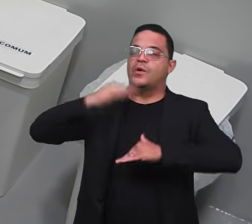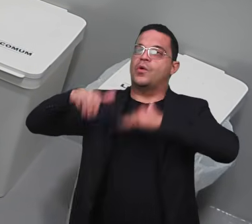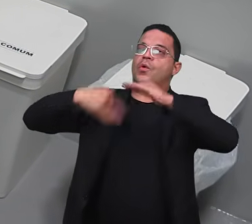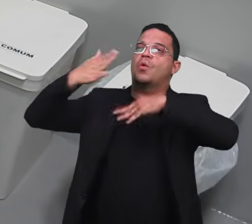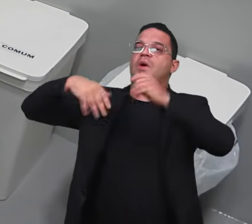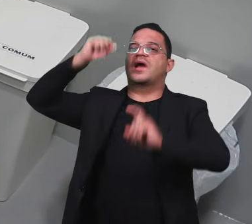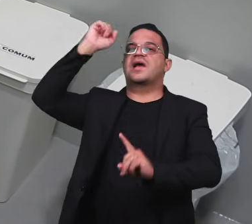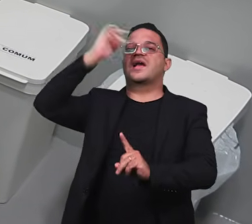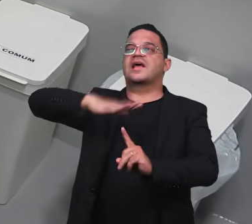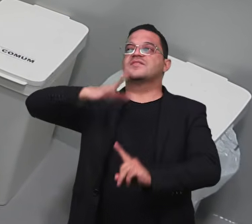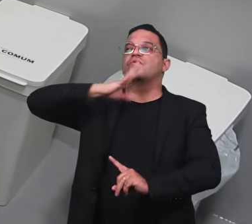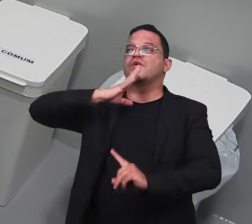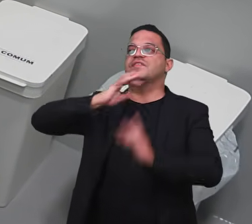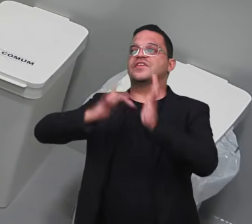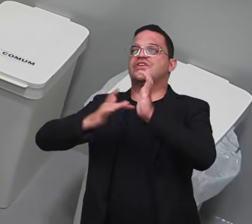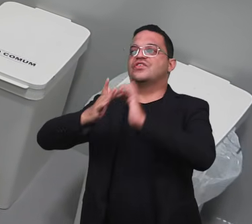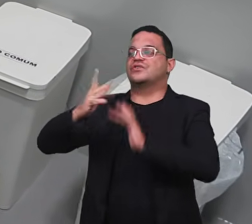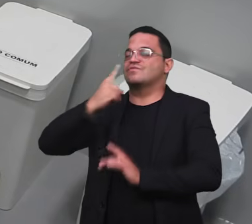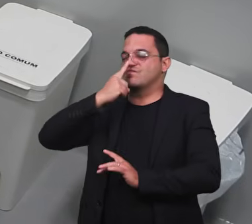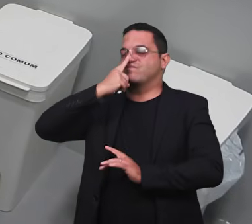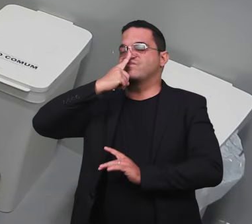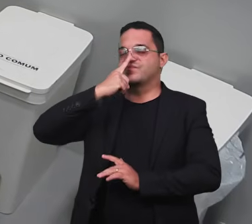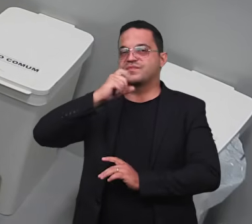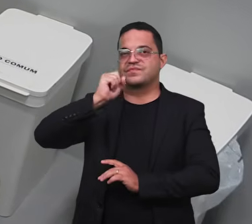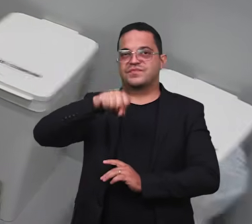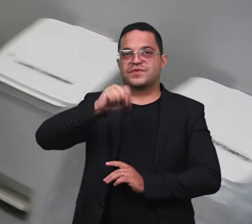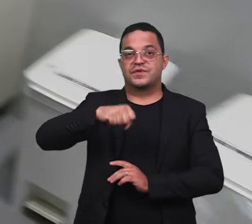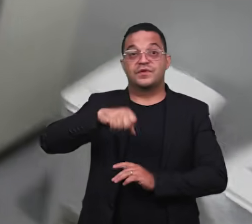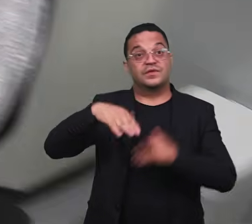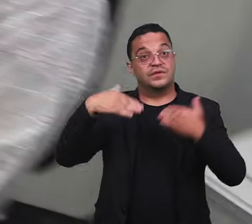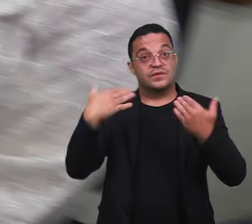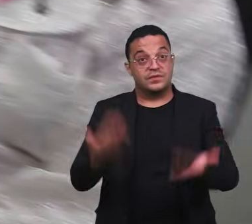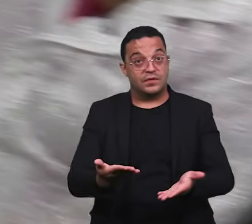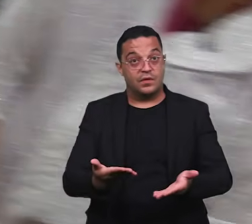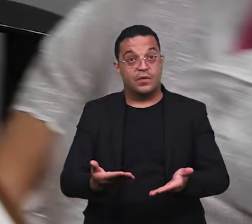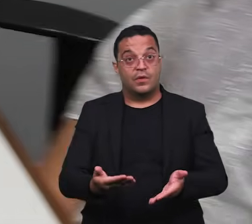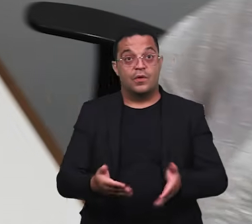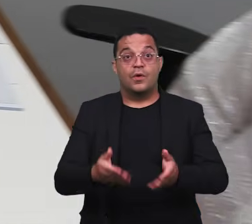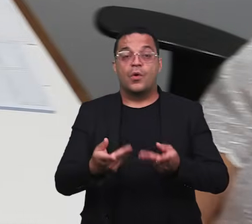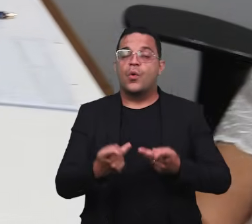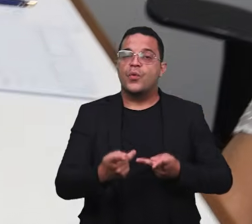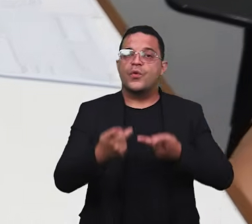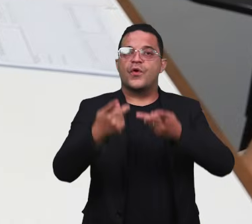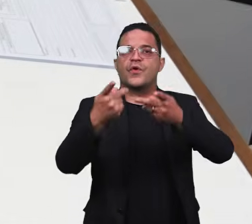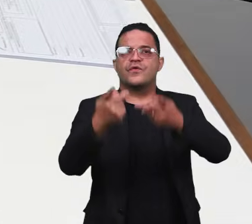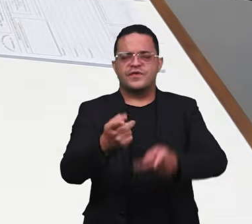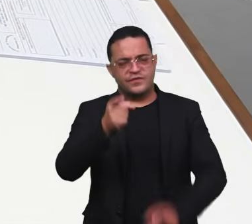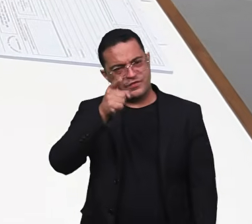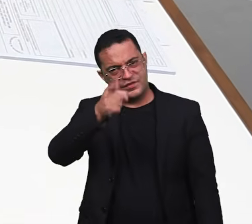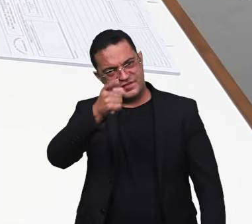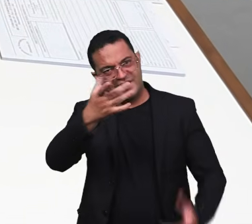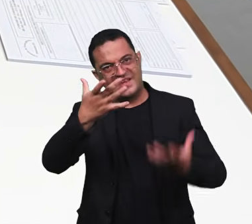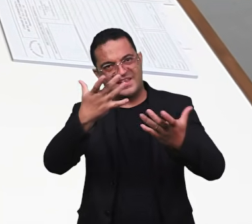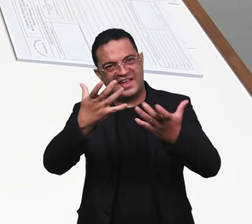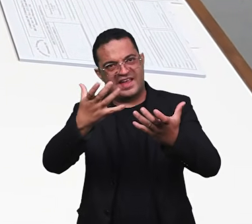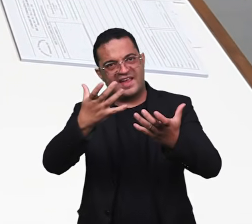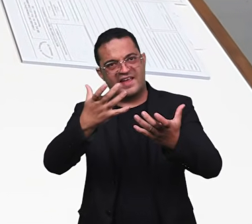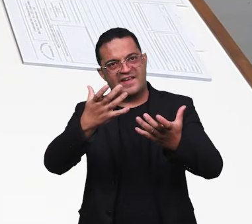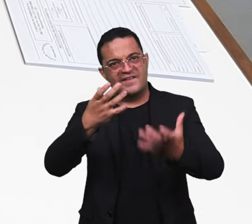vai crescer na graça e no conhecimento do Senhor Jesus. Fica então o nosso convite.